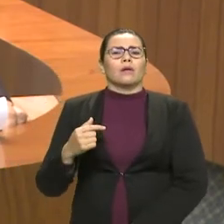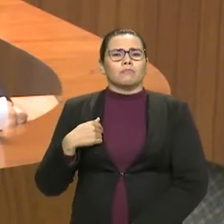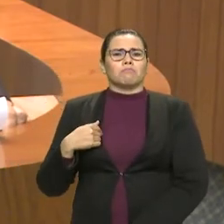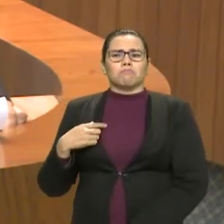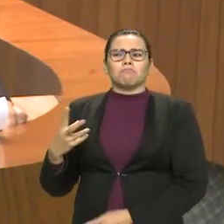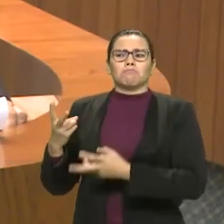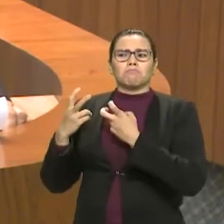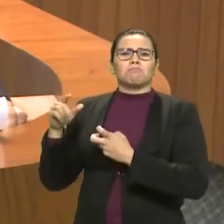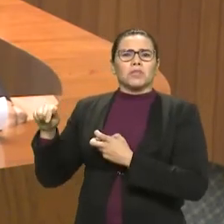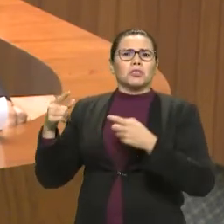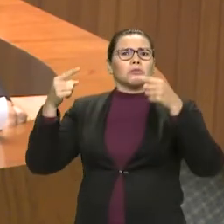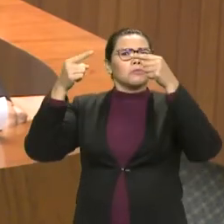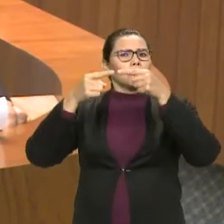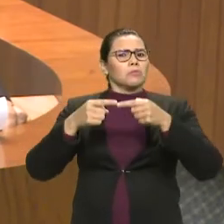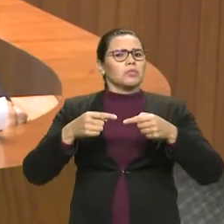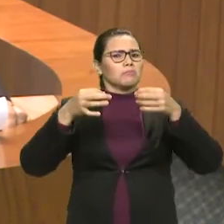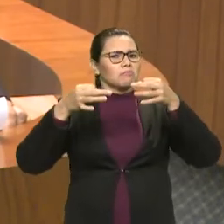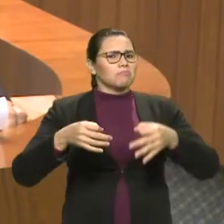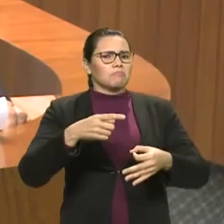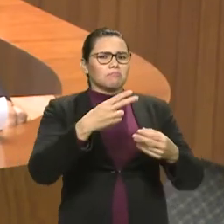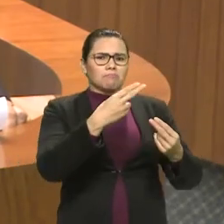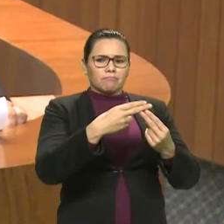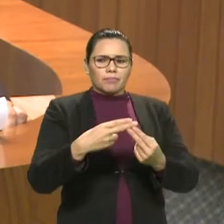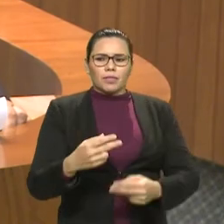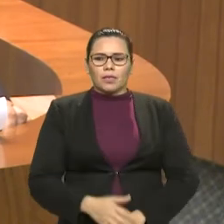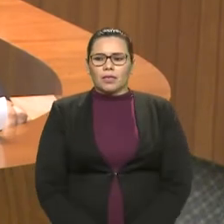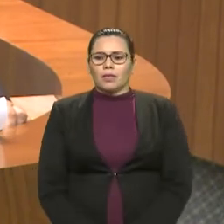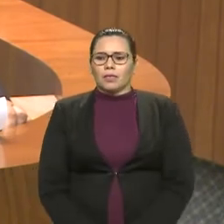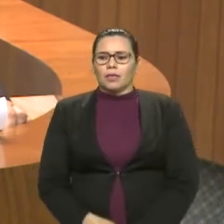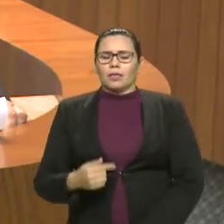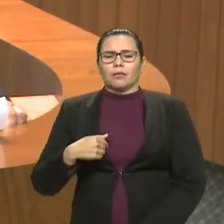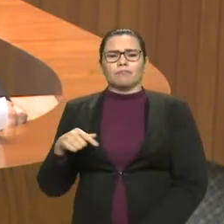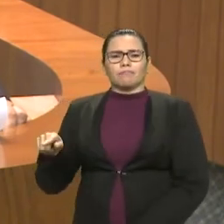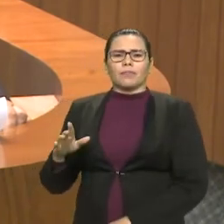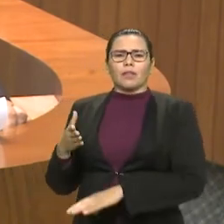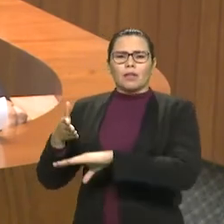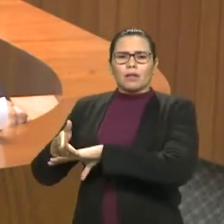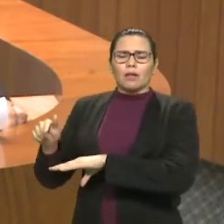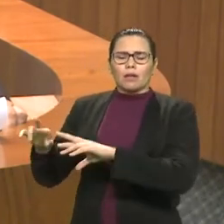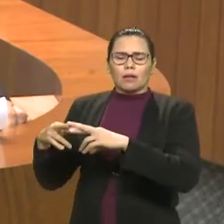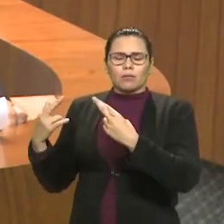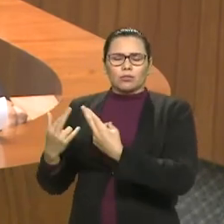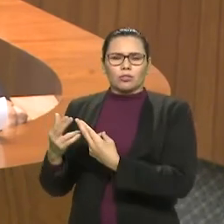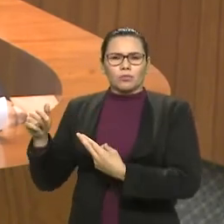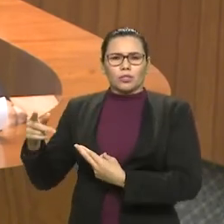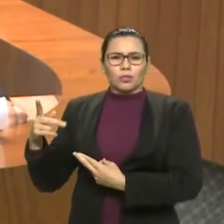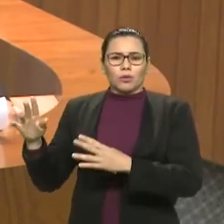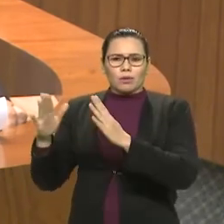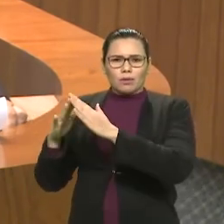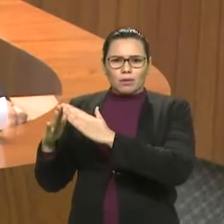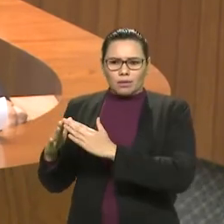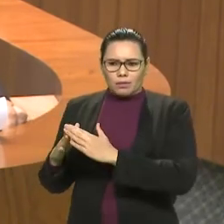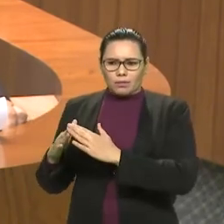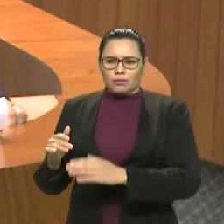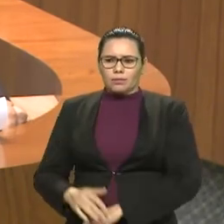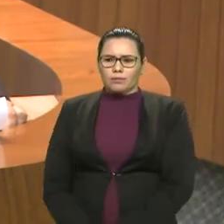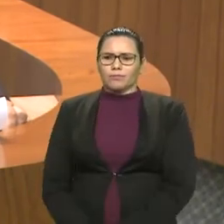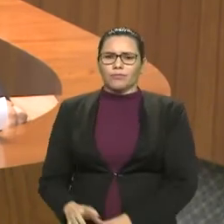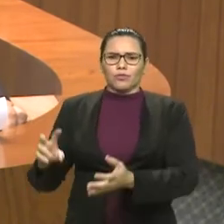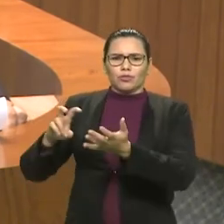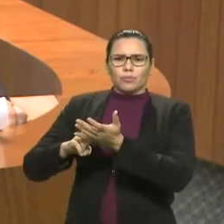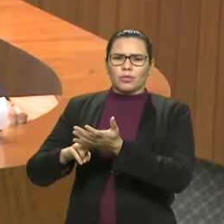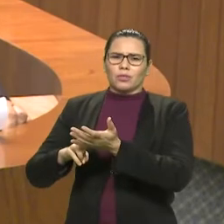agenda já a noite durante o dia começamos a sete horas da manhã o pré-candidato a Governador jogos Batman neozine dando